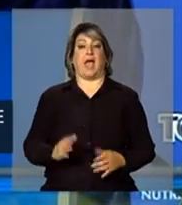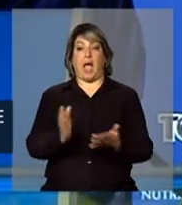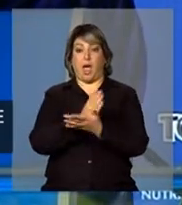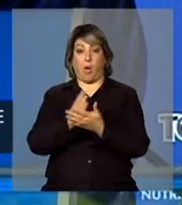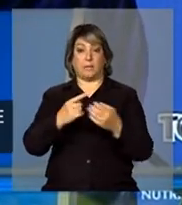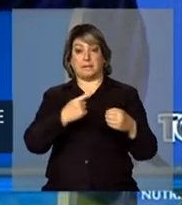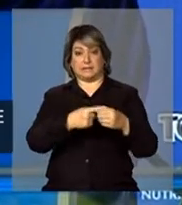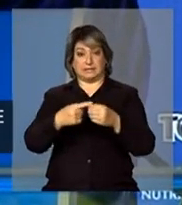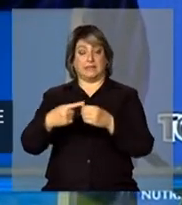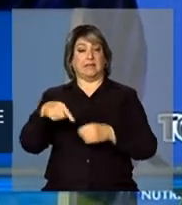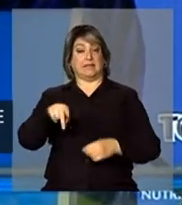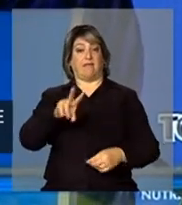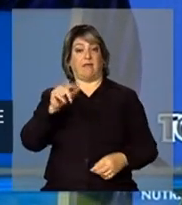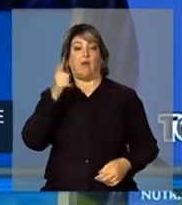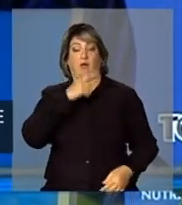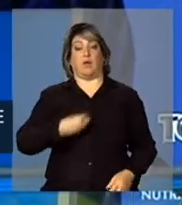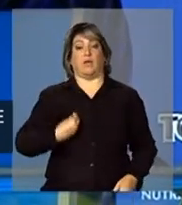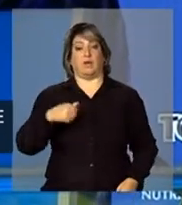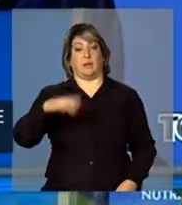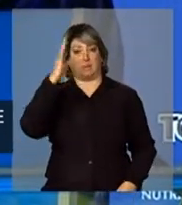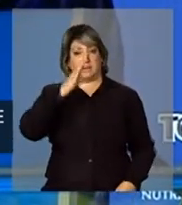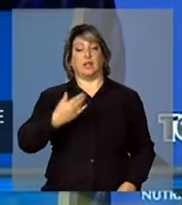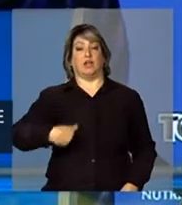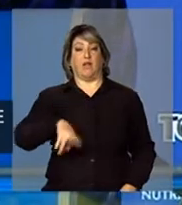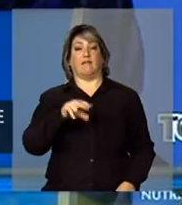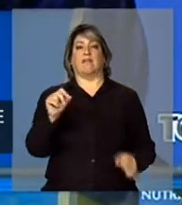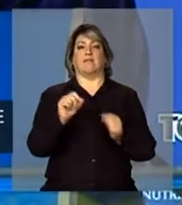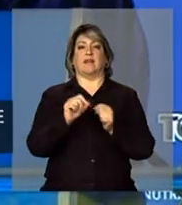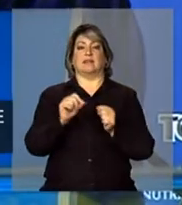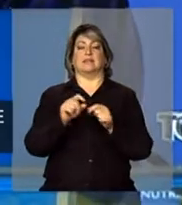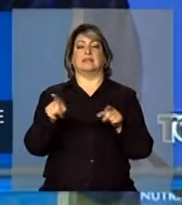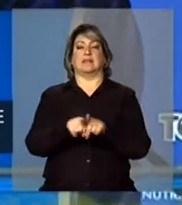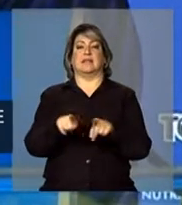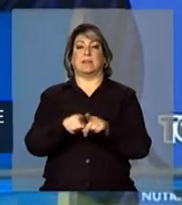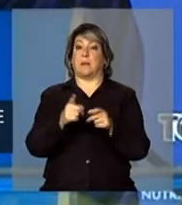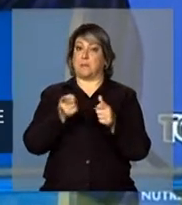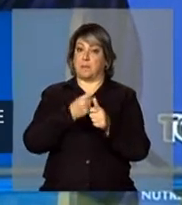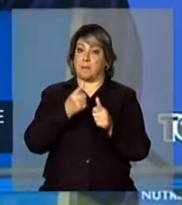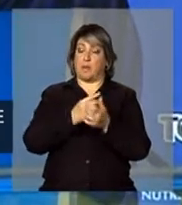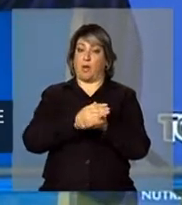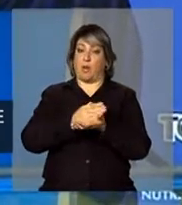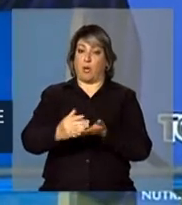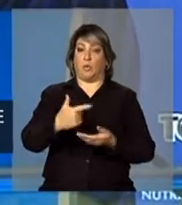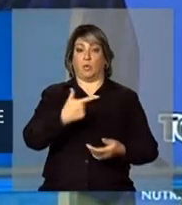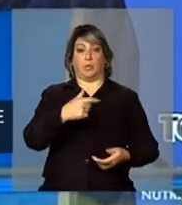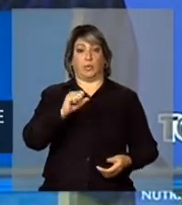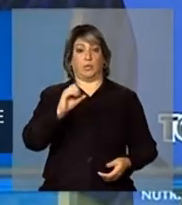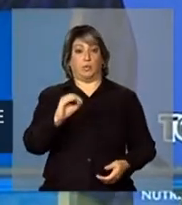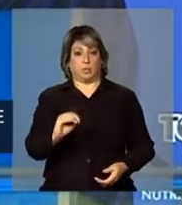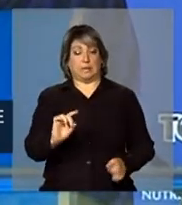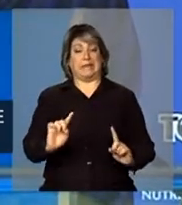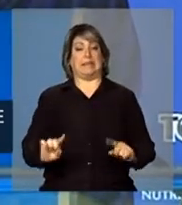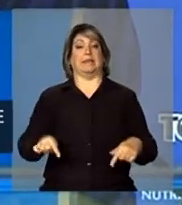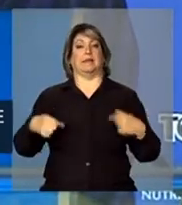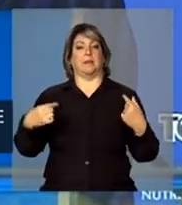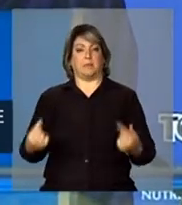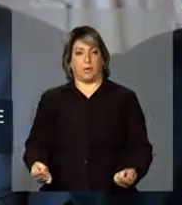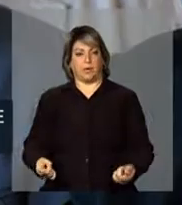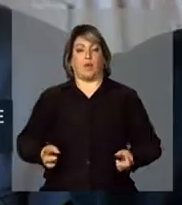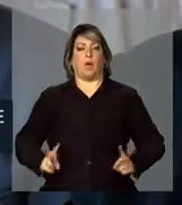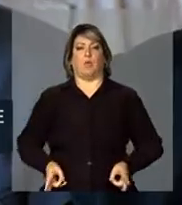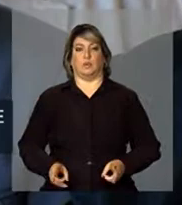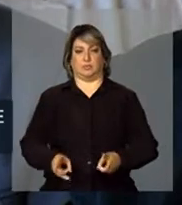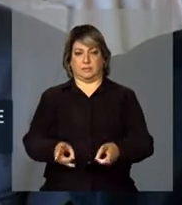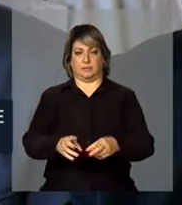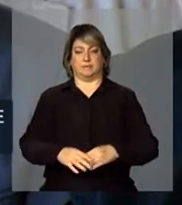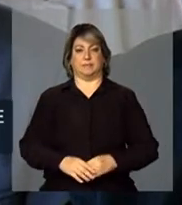ocorrerá no Brasil, e nós iremos fazer também, primeiro começaremos com 280 e depois